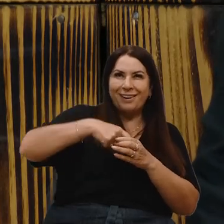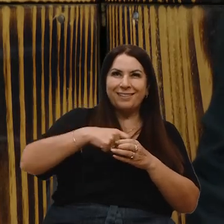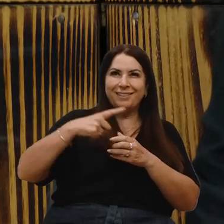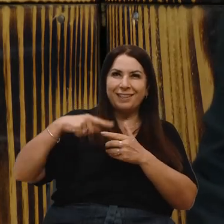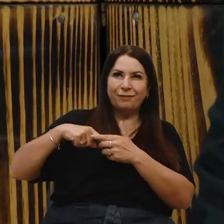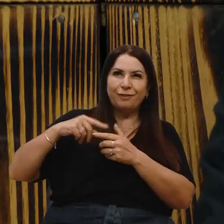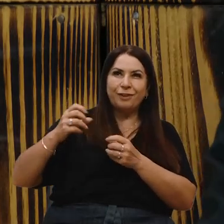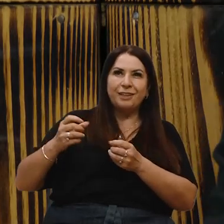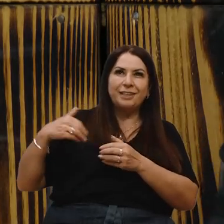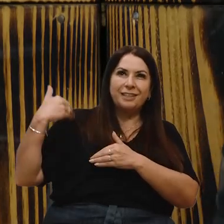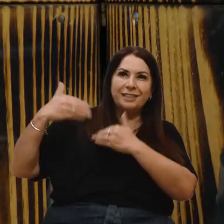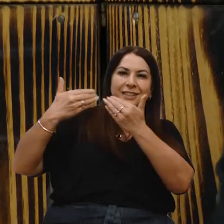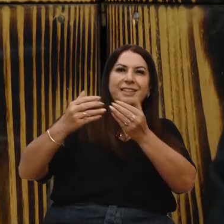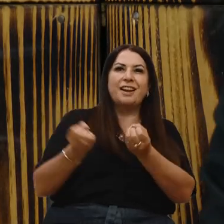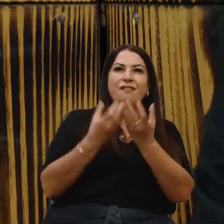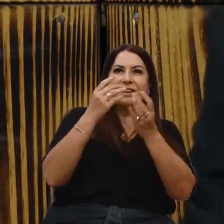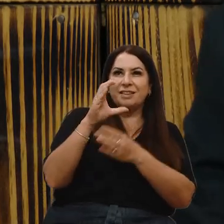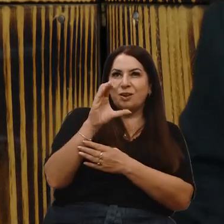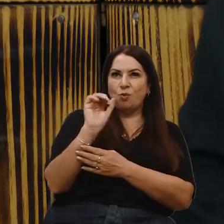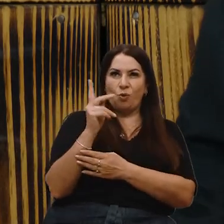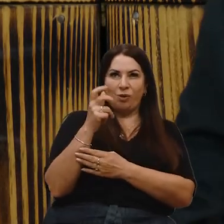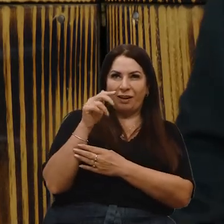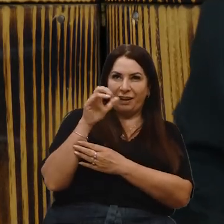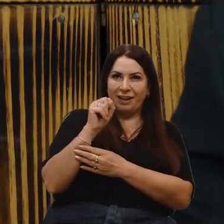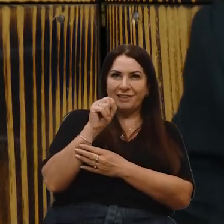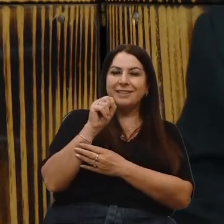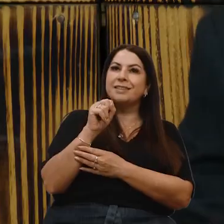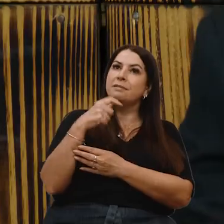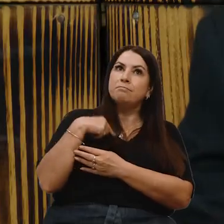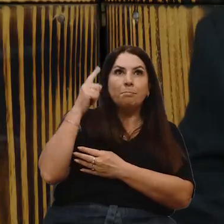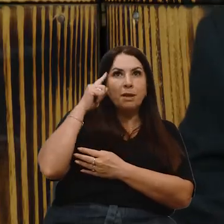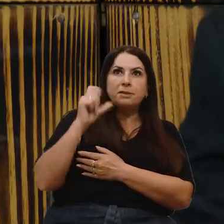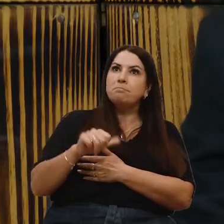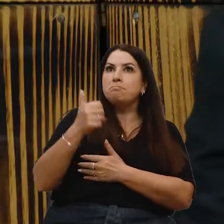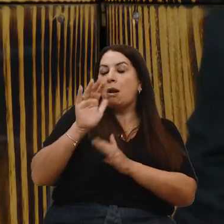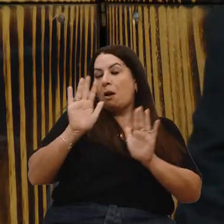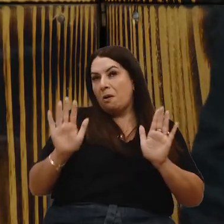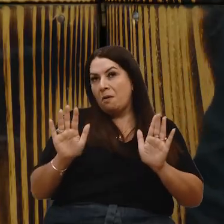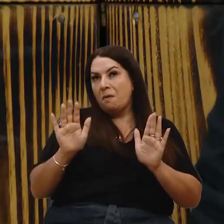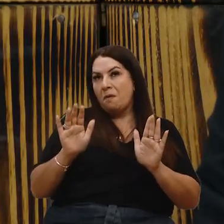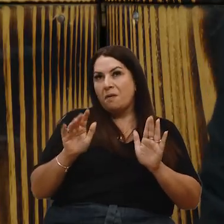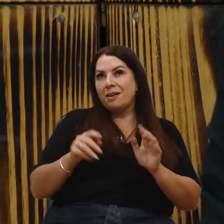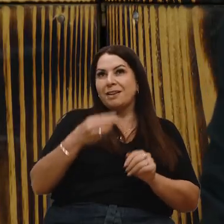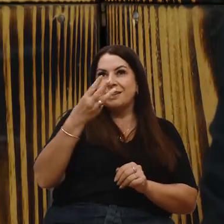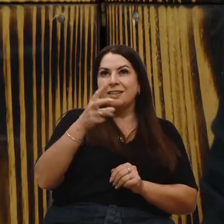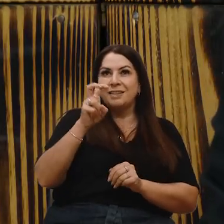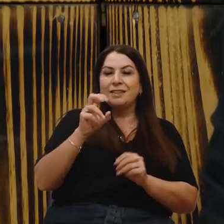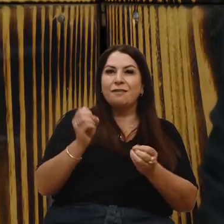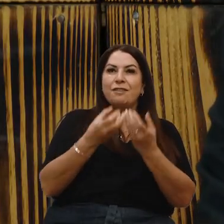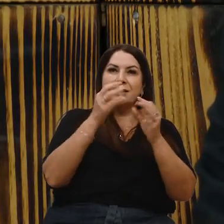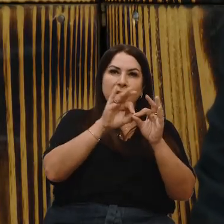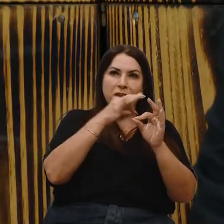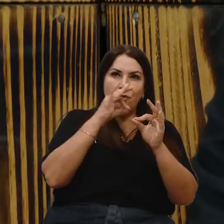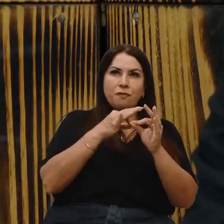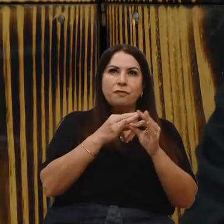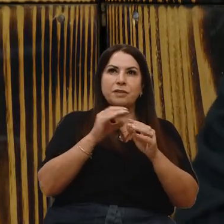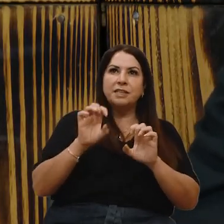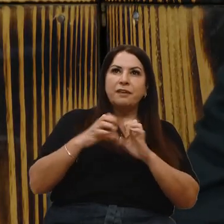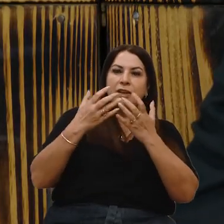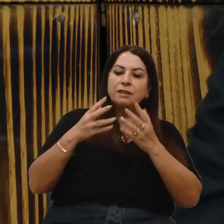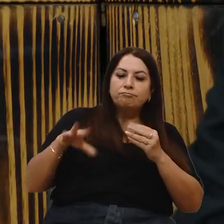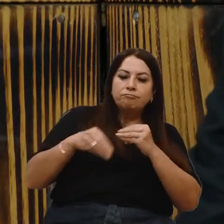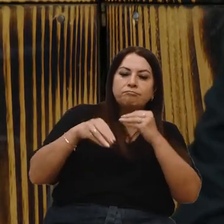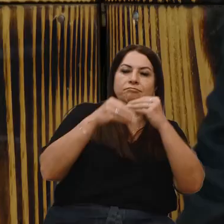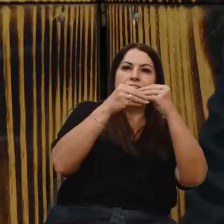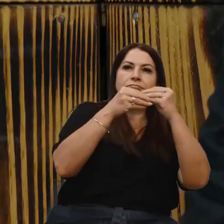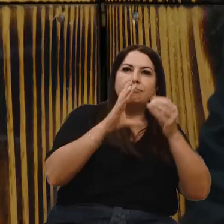iguarias herdadas na Festa das Colheitas e que agora parece que se aperfeiçoam nessa 35ª Festa da Uva. Quer dizer, são eventos